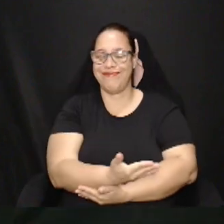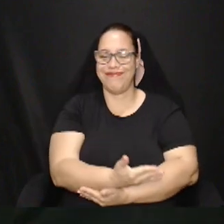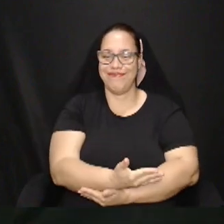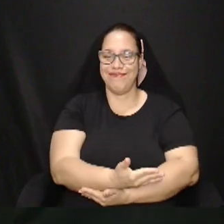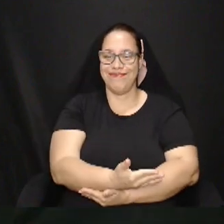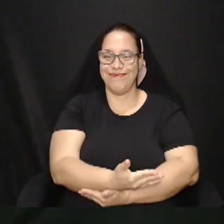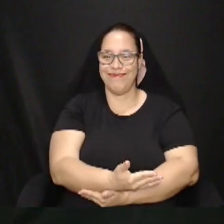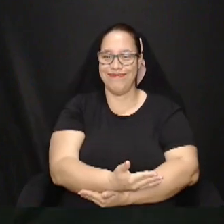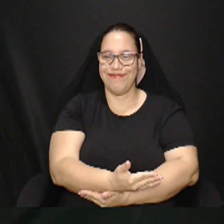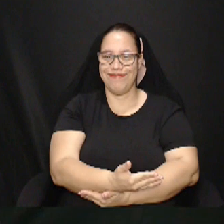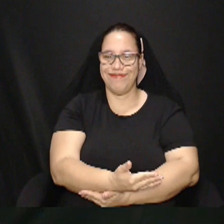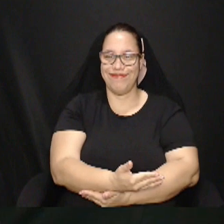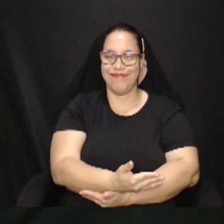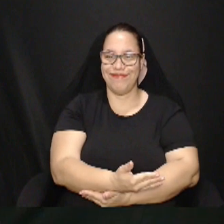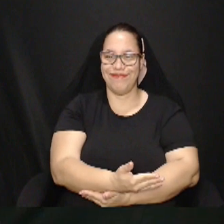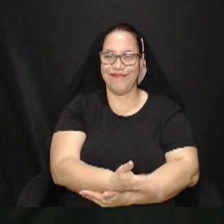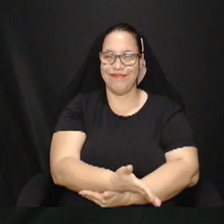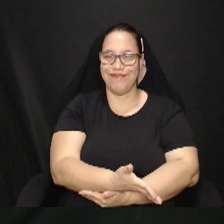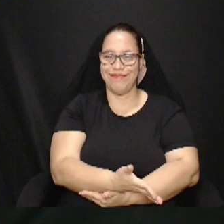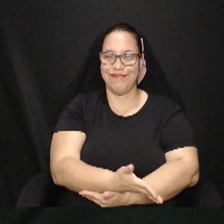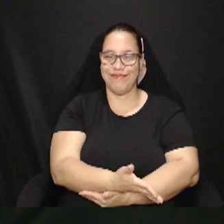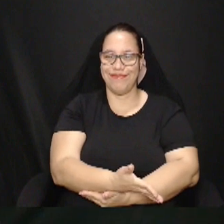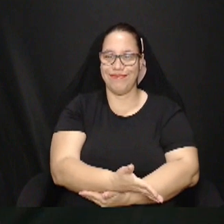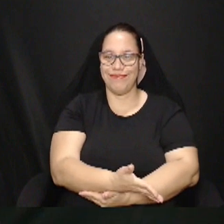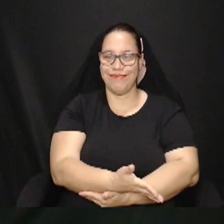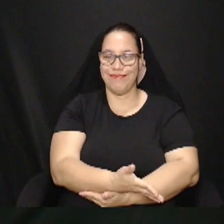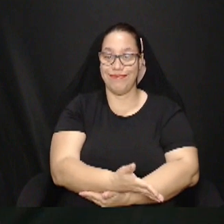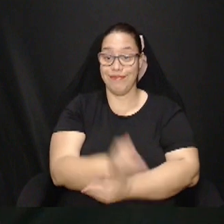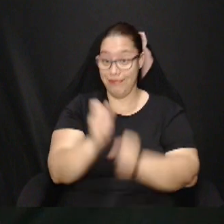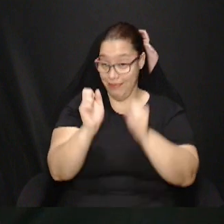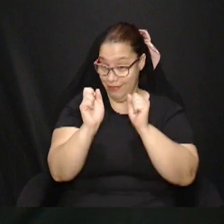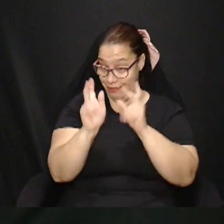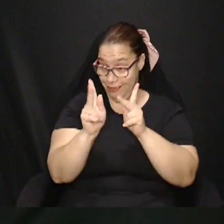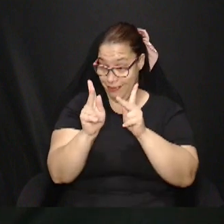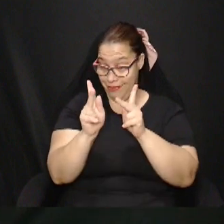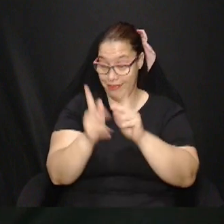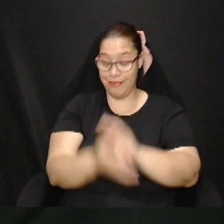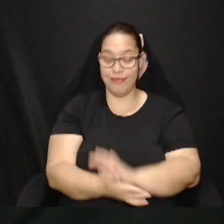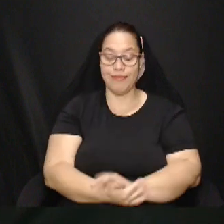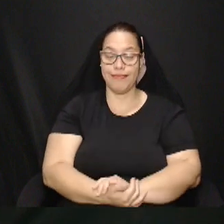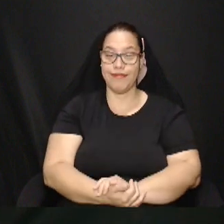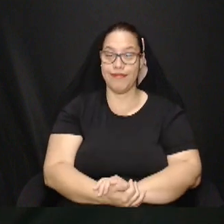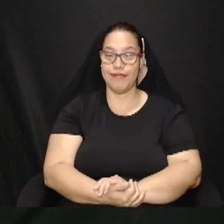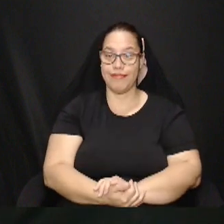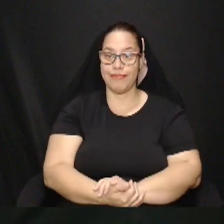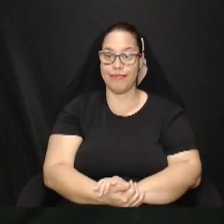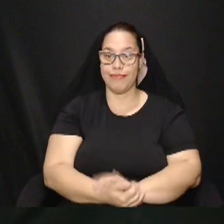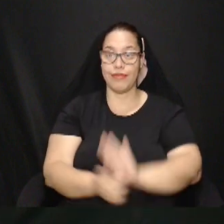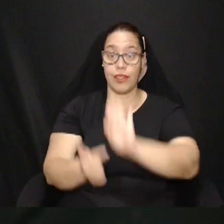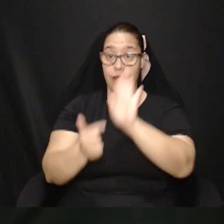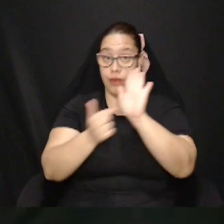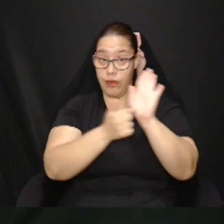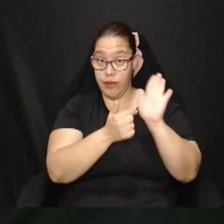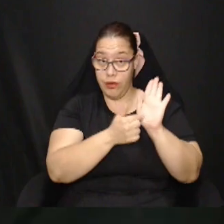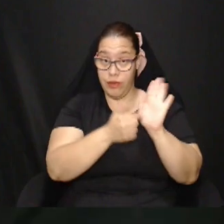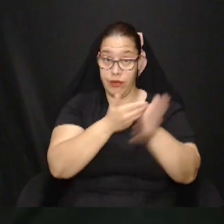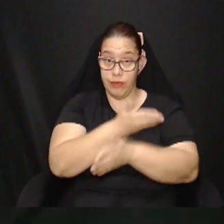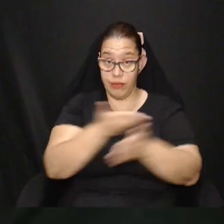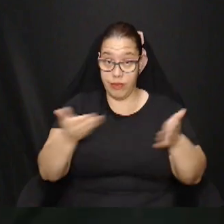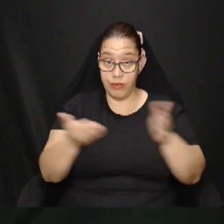19978293776. Nós estamos aguardando a sua participação, tá? E daqui a pouquinho a gente apresenta os nossos convidados para você.